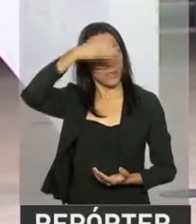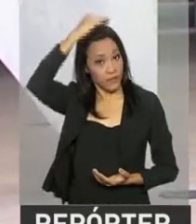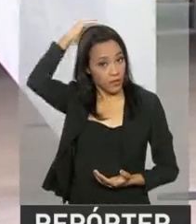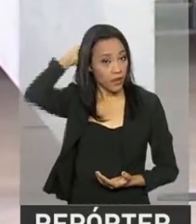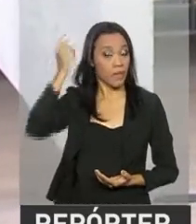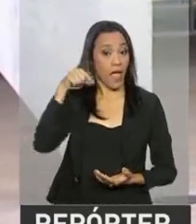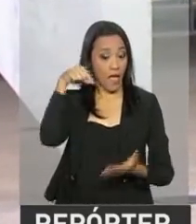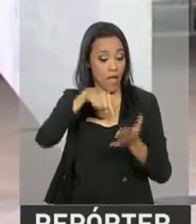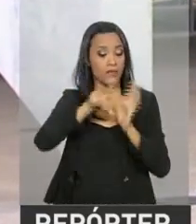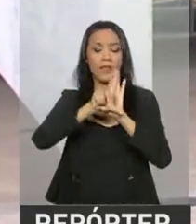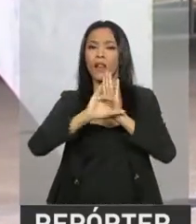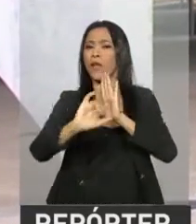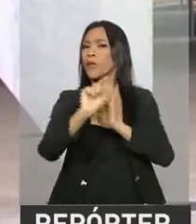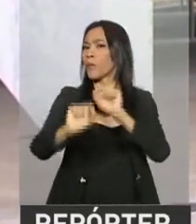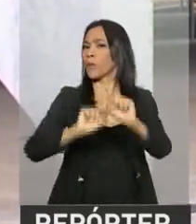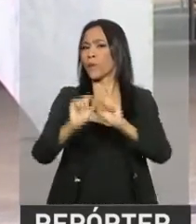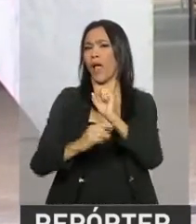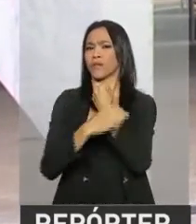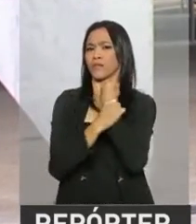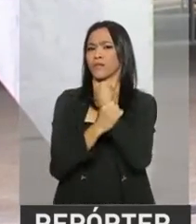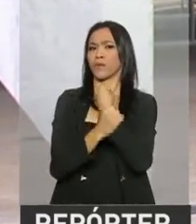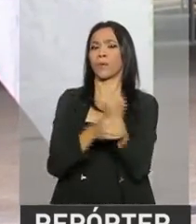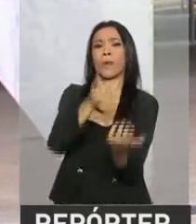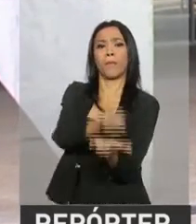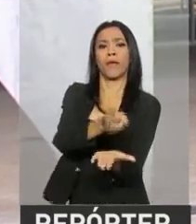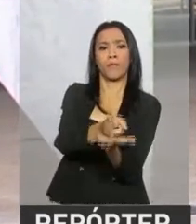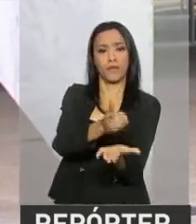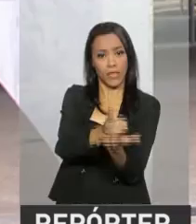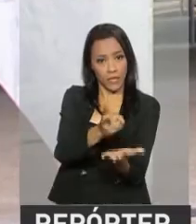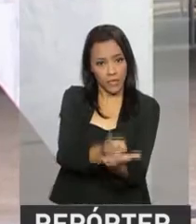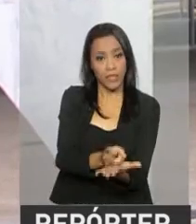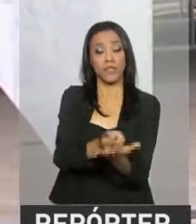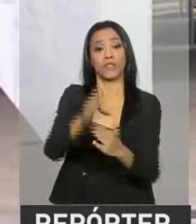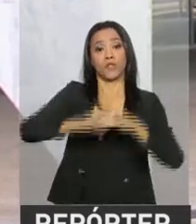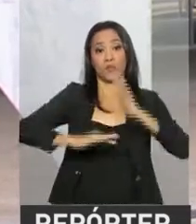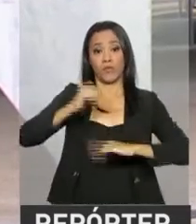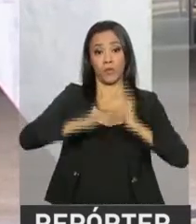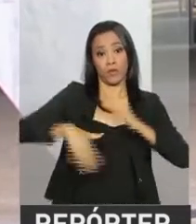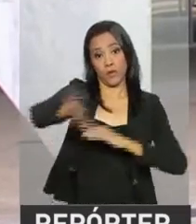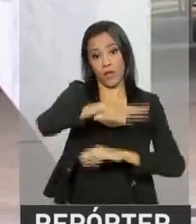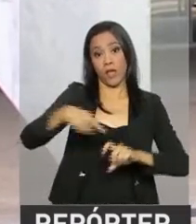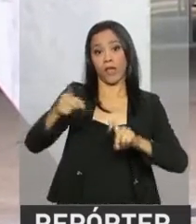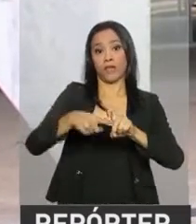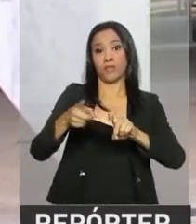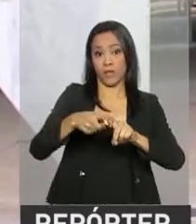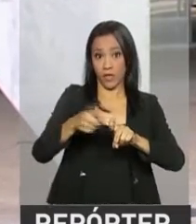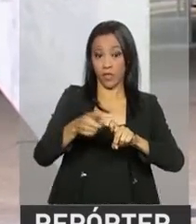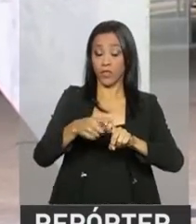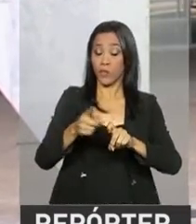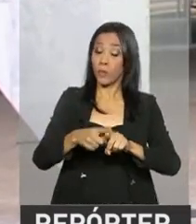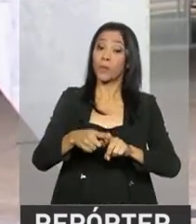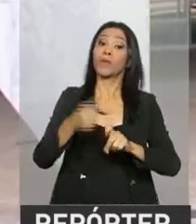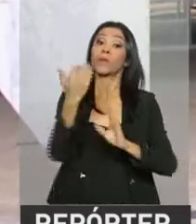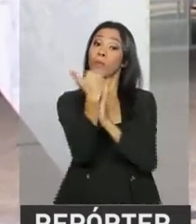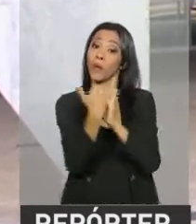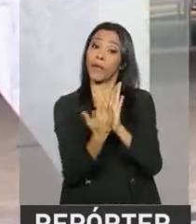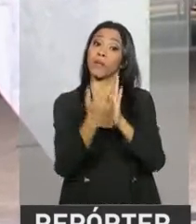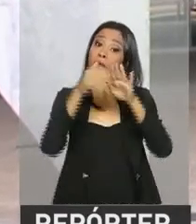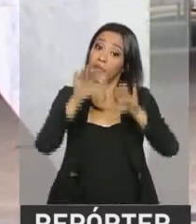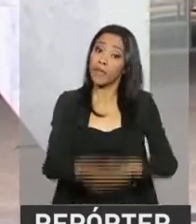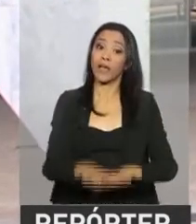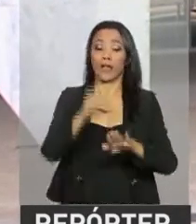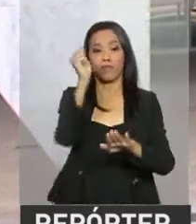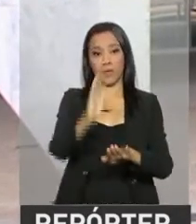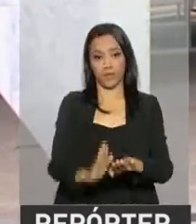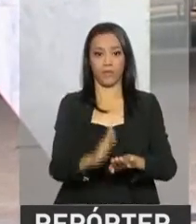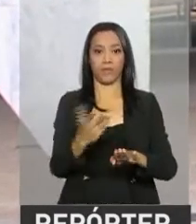lei, portanto, que garante a permanência dos profissionais do programa Mais Médicos por mais 3 anos no país. Esse texto,